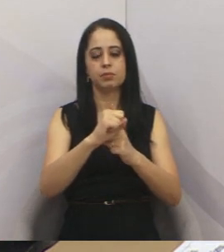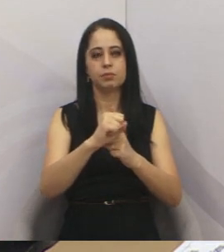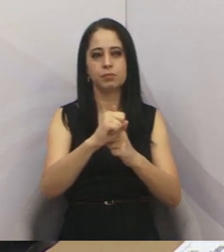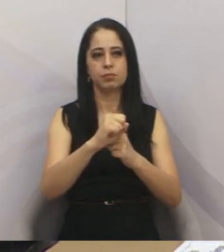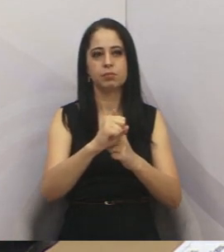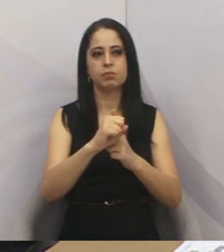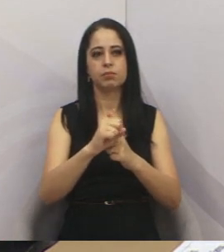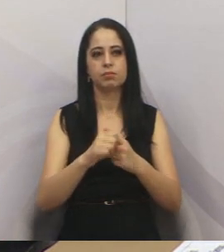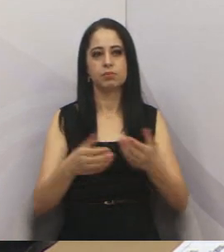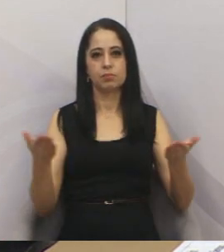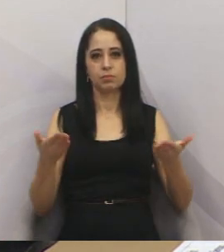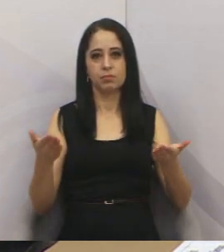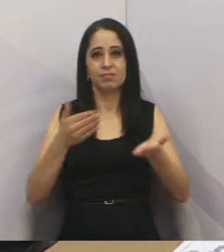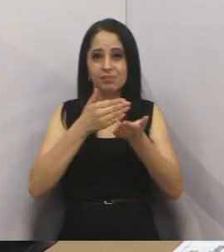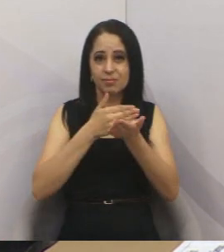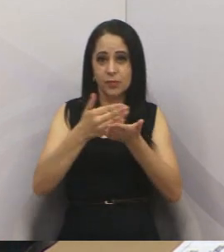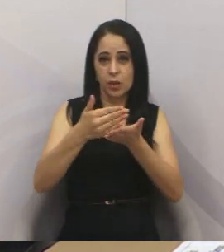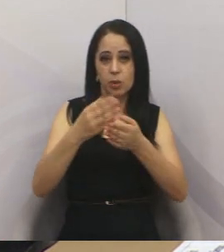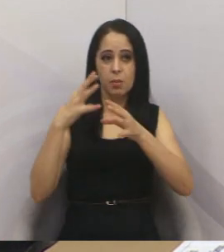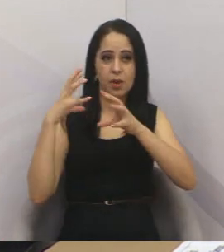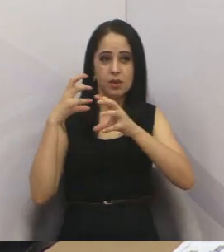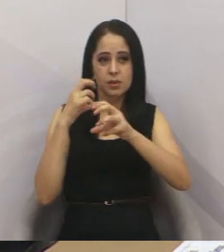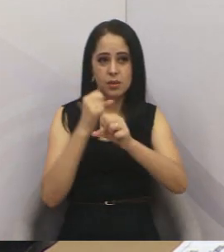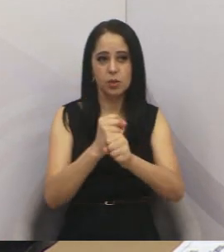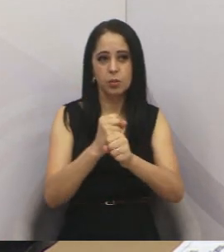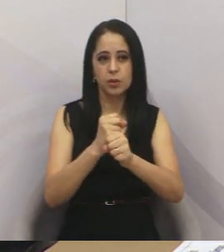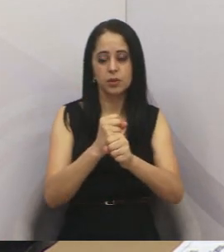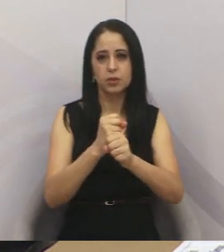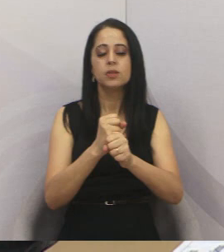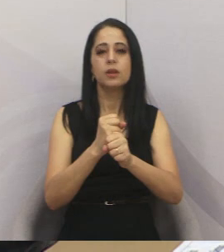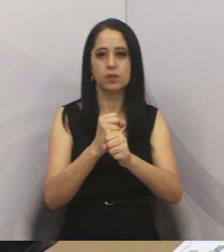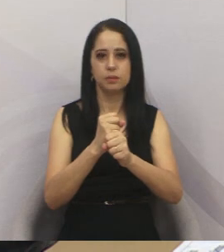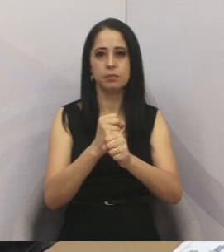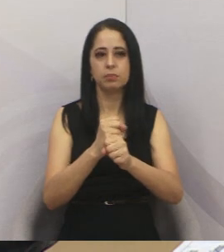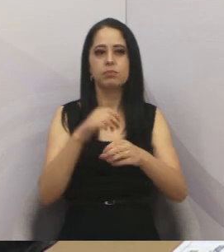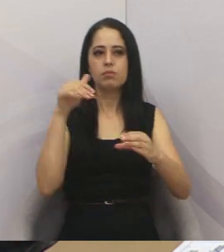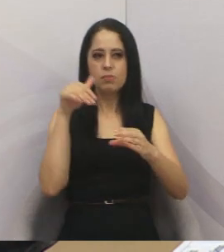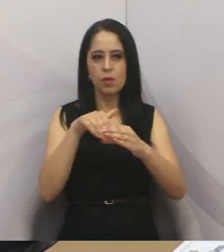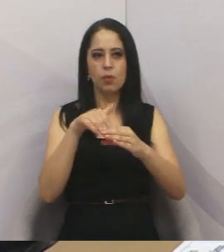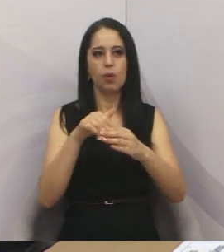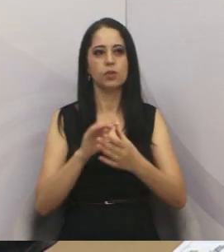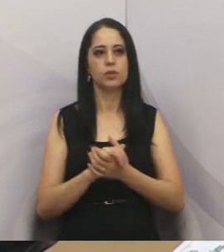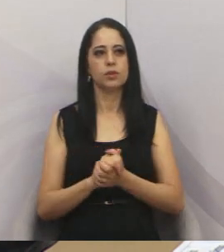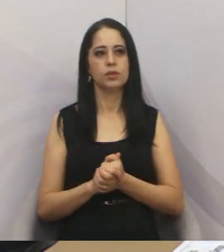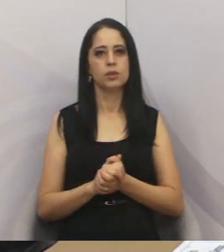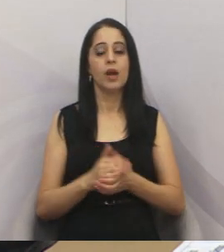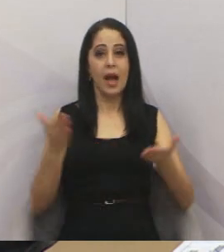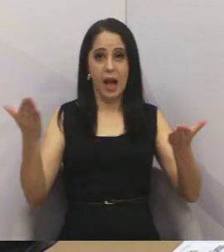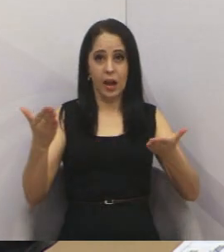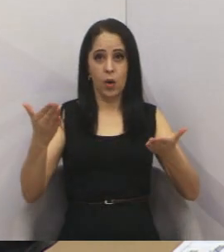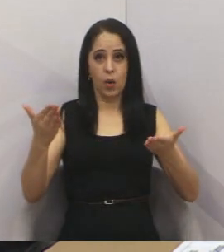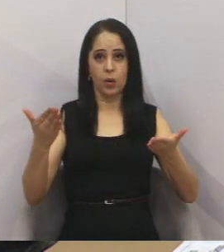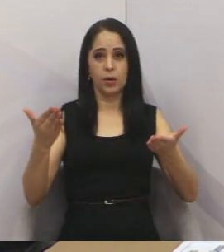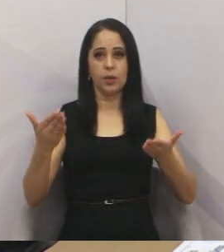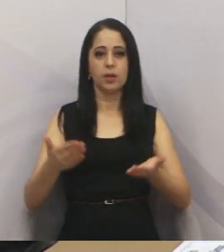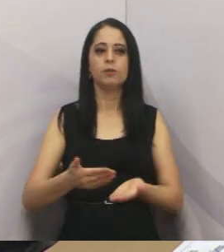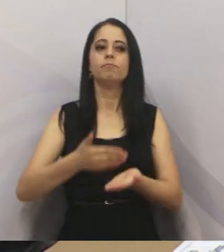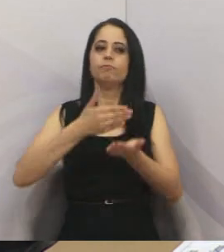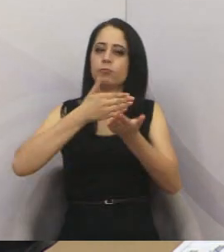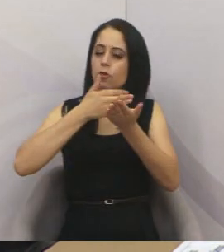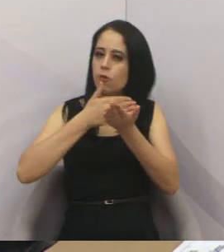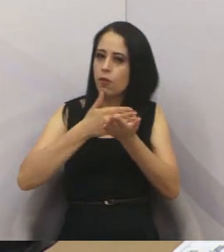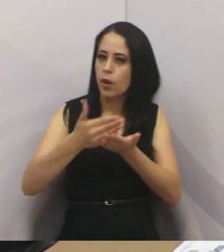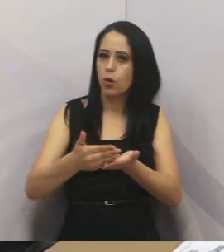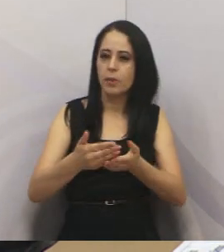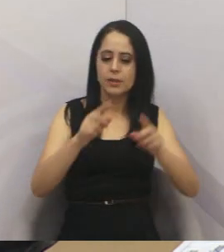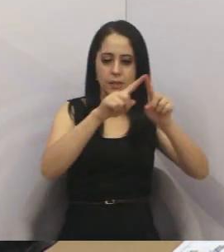declara aberto os trabalhos de apuração dos votos proferidos durante a votação. Partiremos agora para apuração